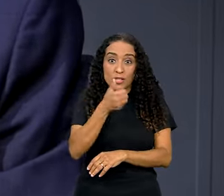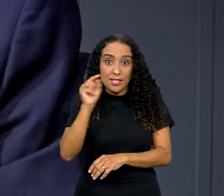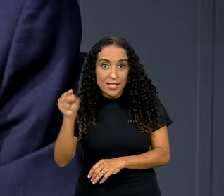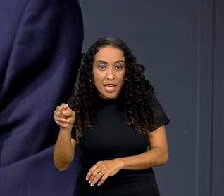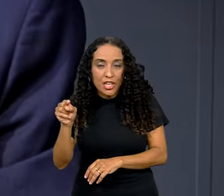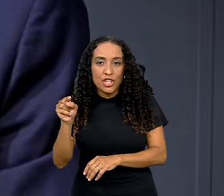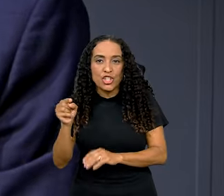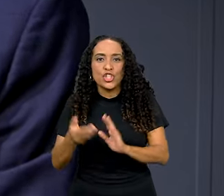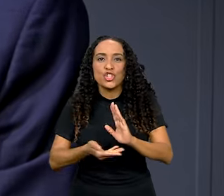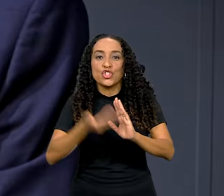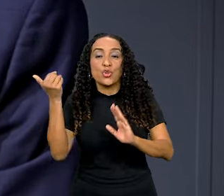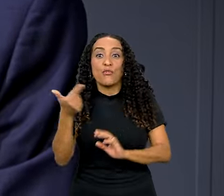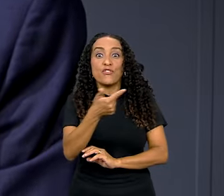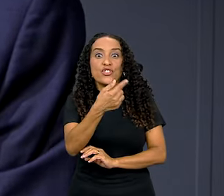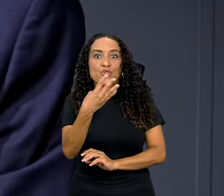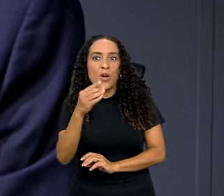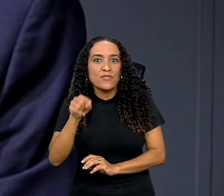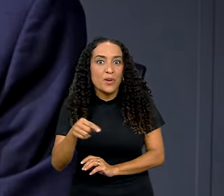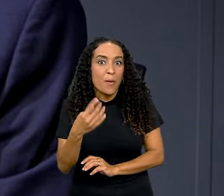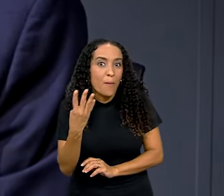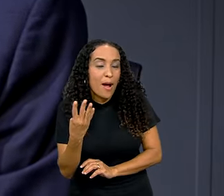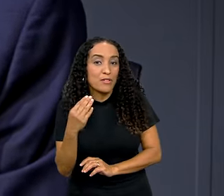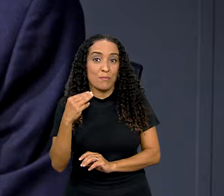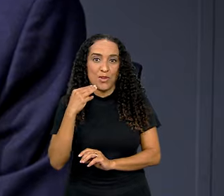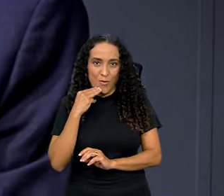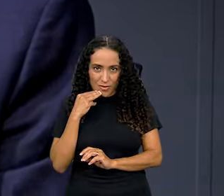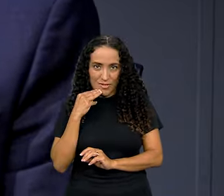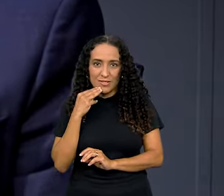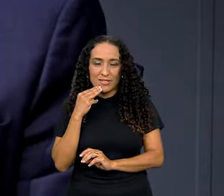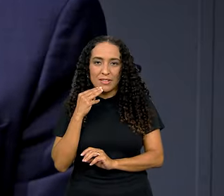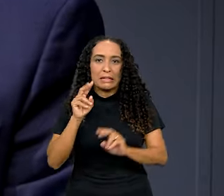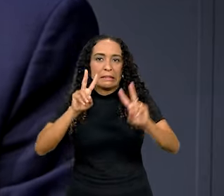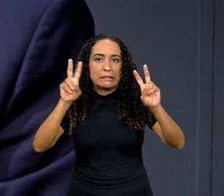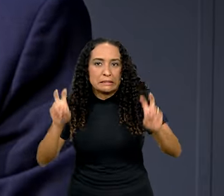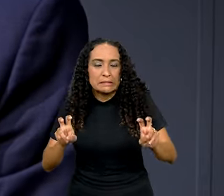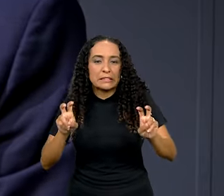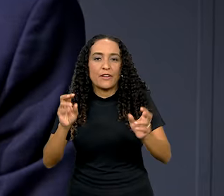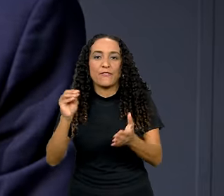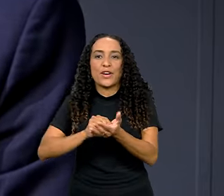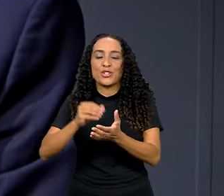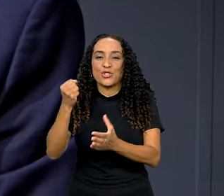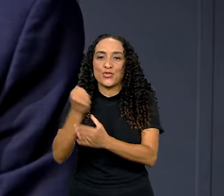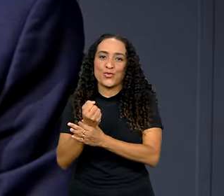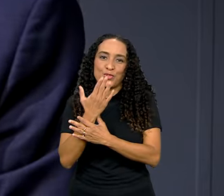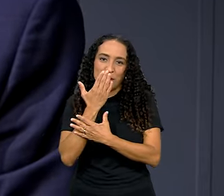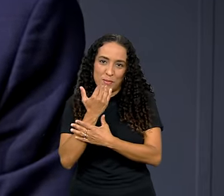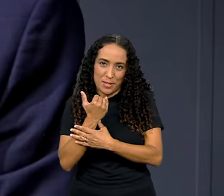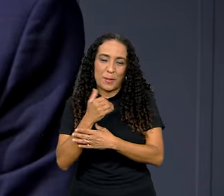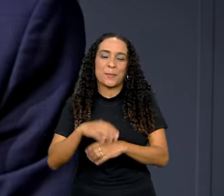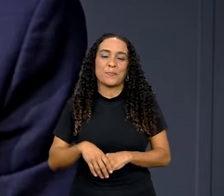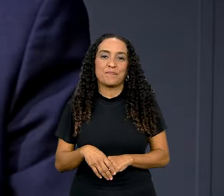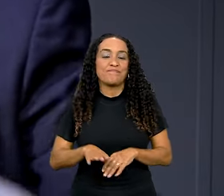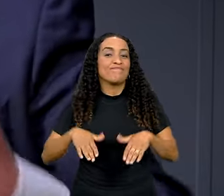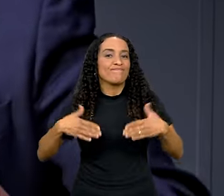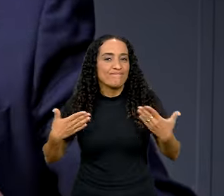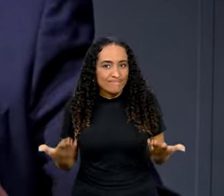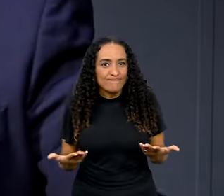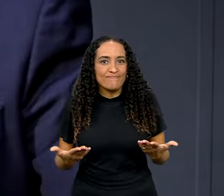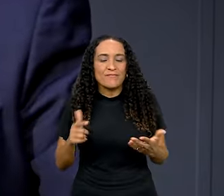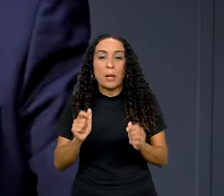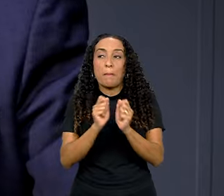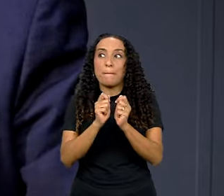33.100 tiramos 24,4 milhões da chamada insegurança alimentar foi